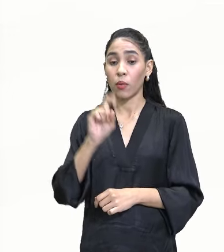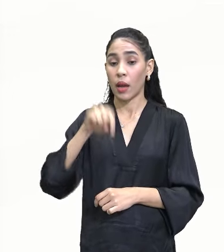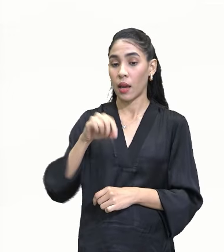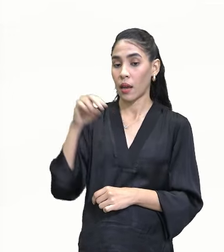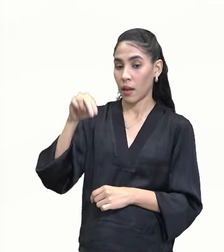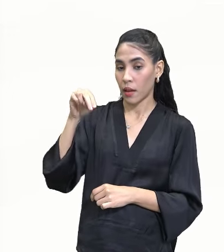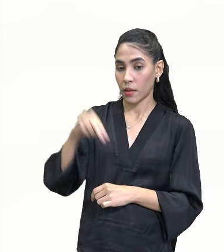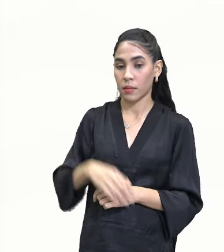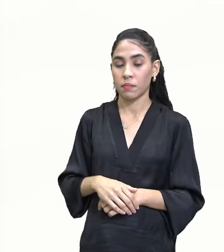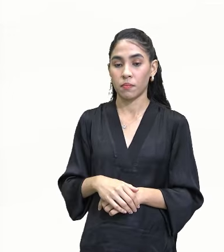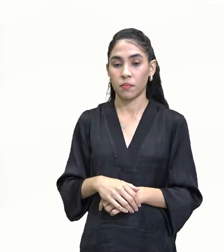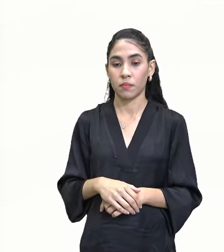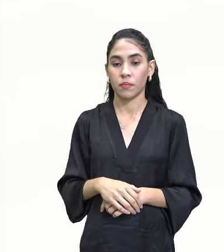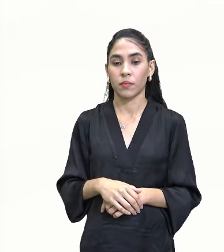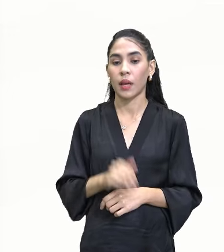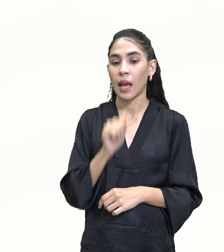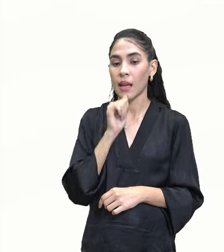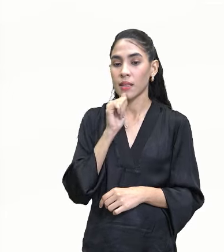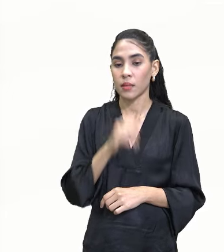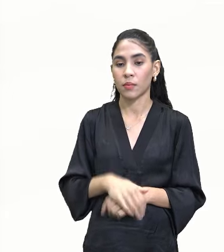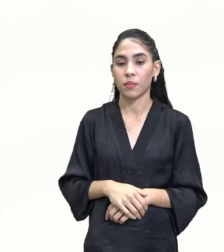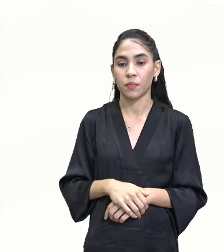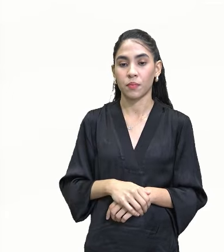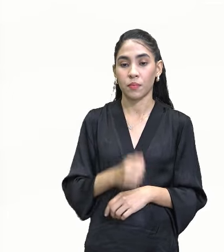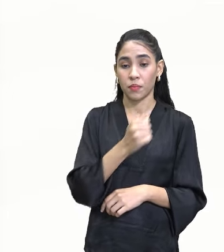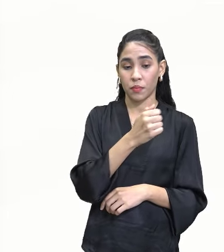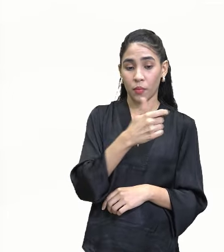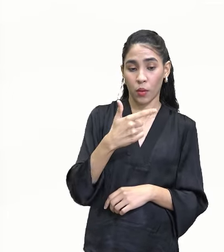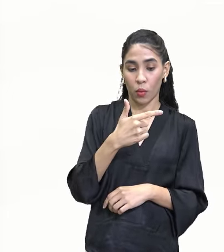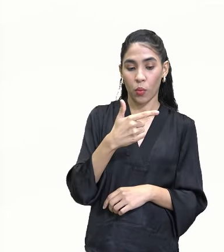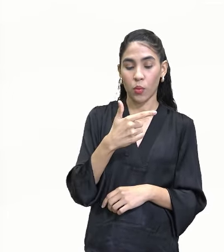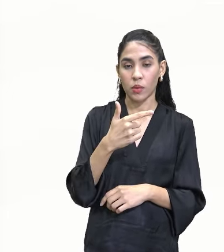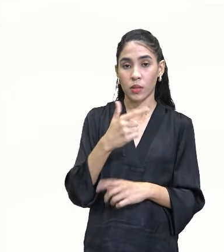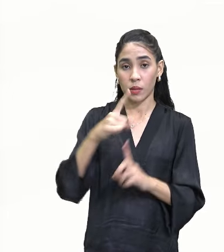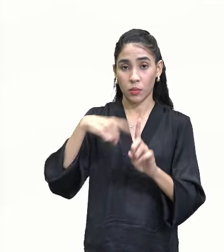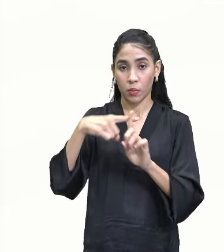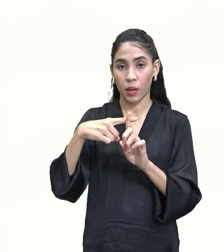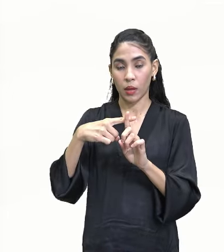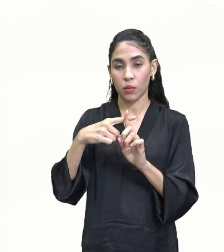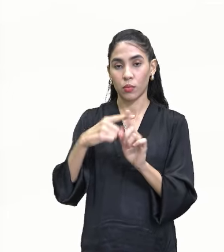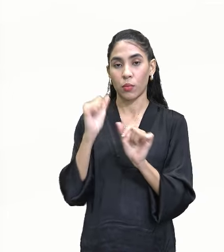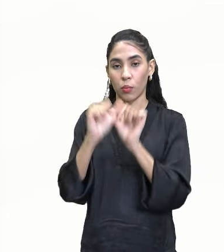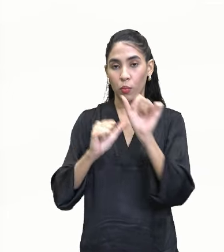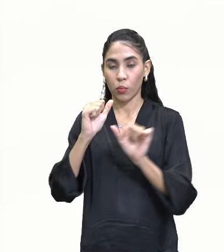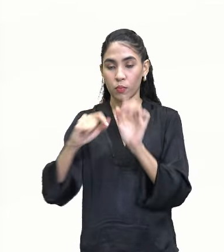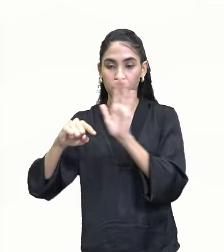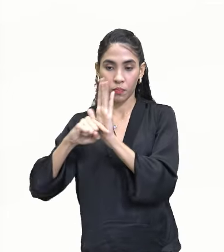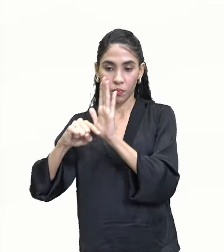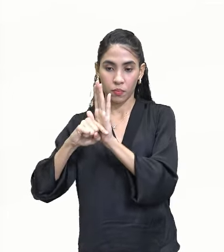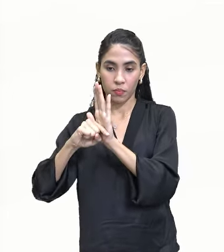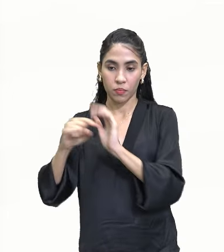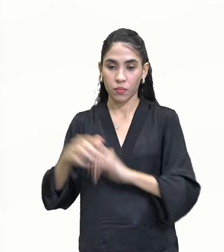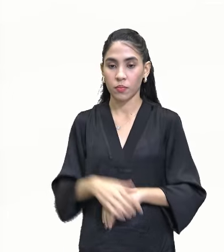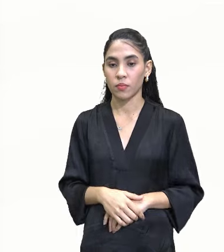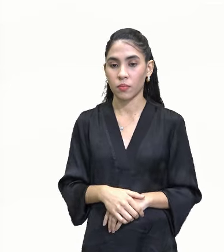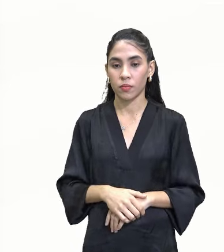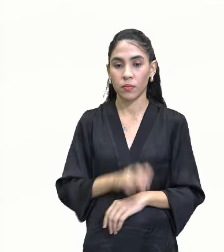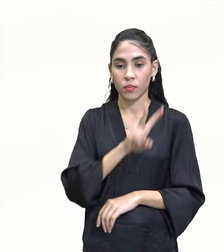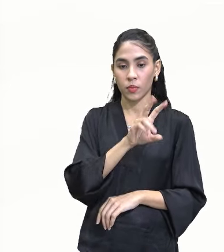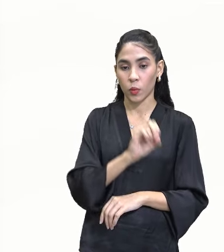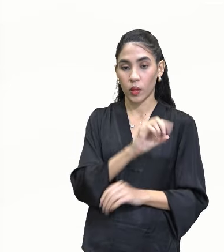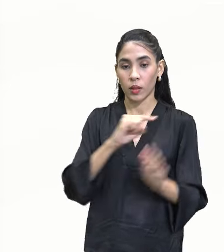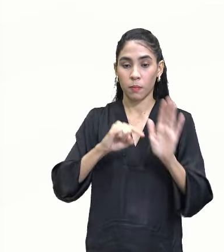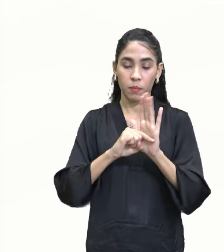para isolar esse N? O 12, tá somando, vem para cá o quê? Subtraindo para o outro lado. Então vai ficar 50